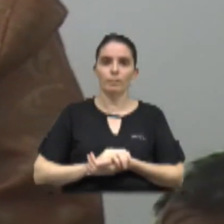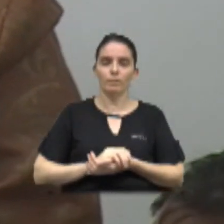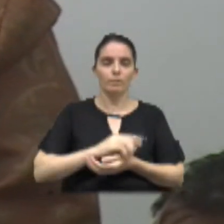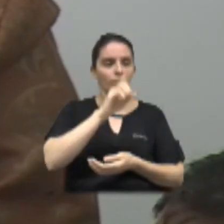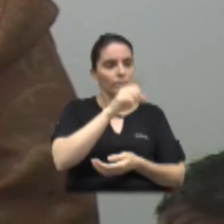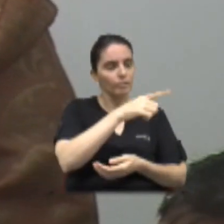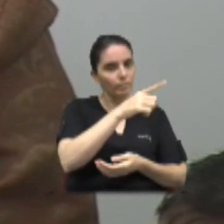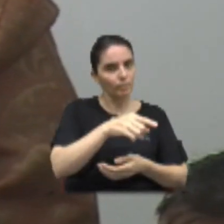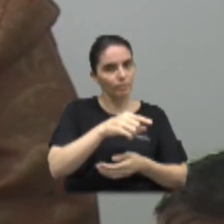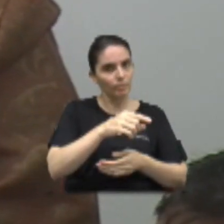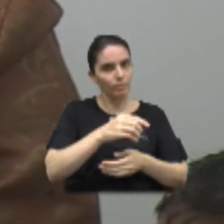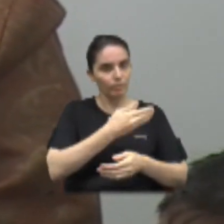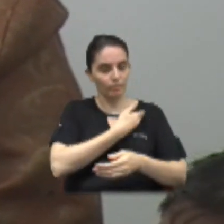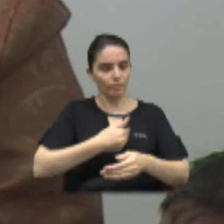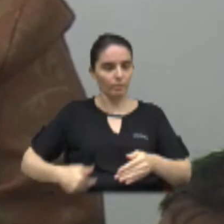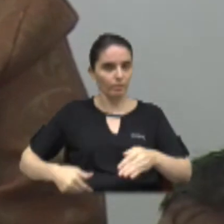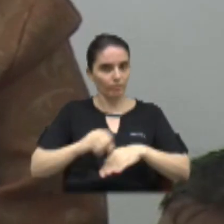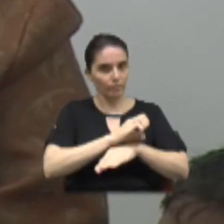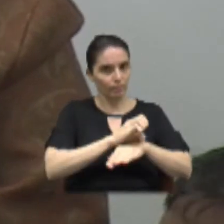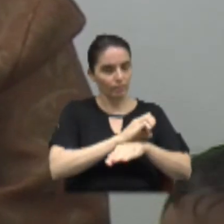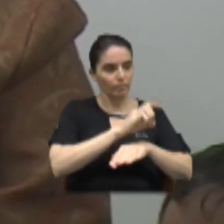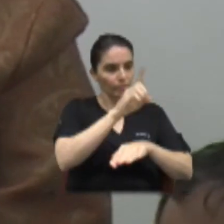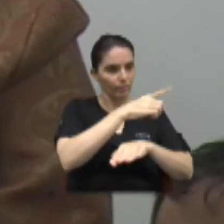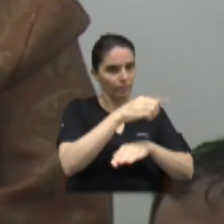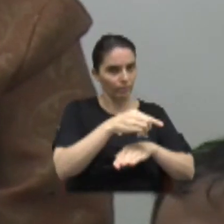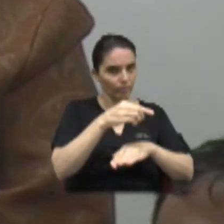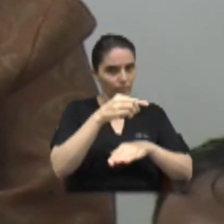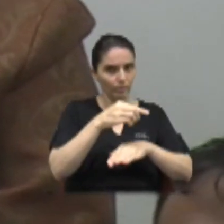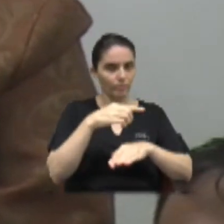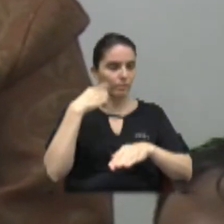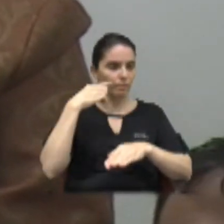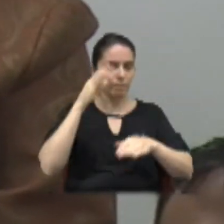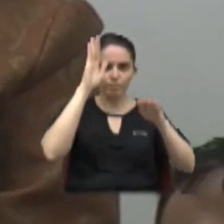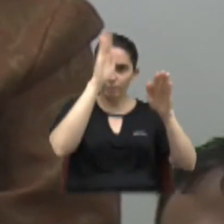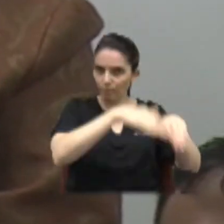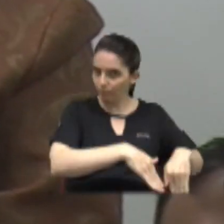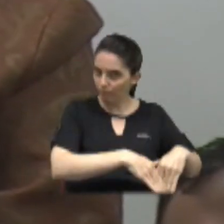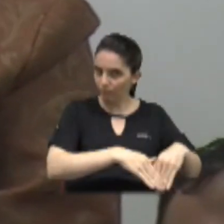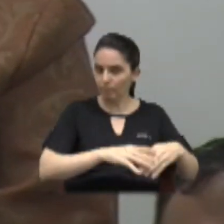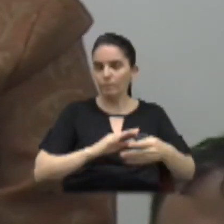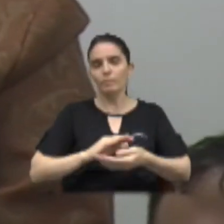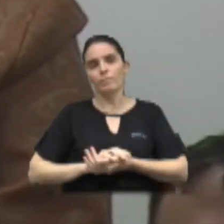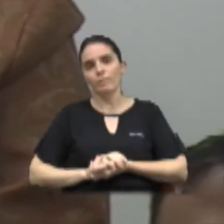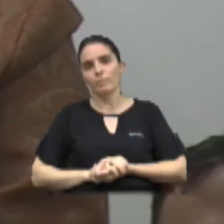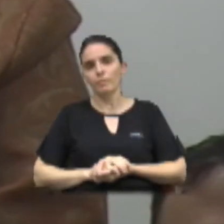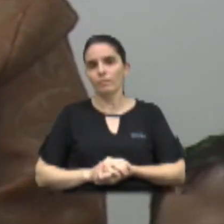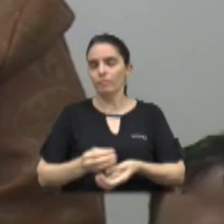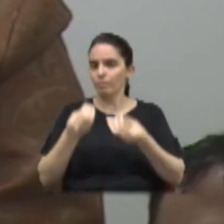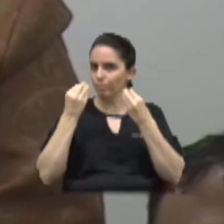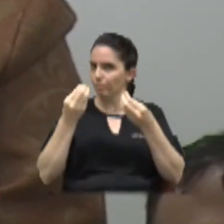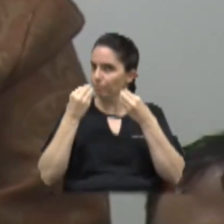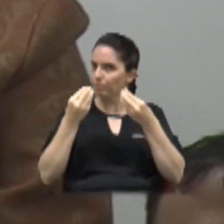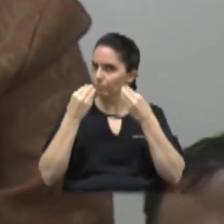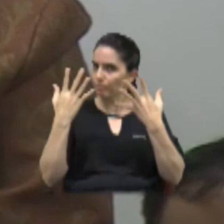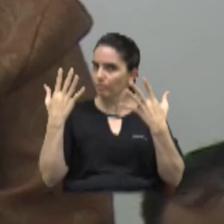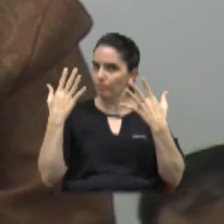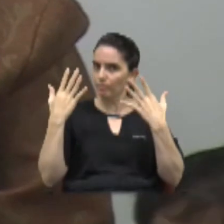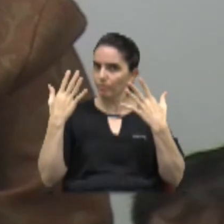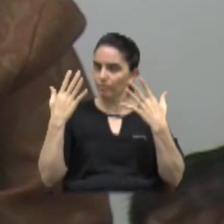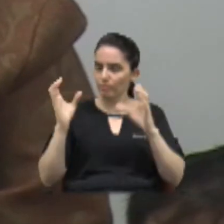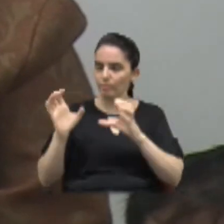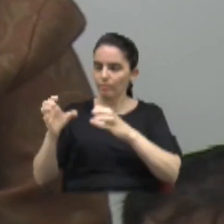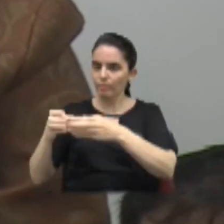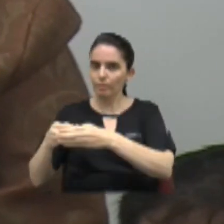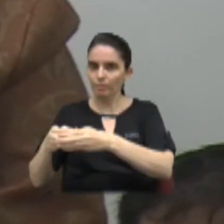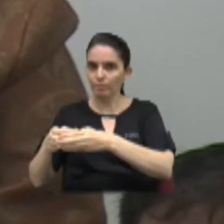esse veto do senhor governador, que realmente ou estava muito mal assessorado, ou aquele dia não estava bem, porque onde já se viu fazer uma coisa dessa com as